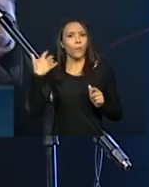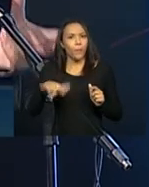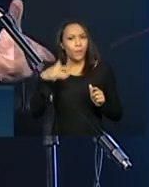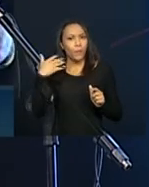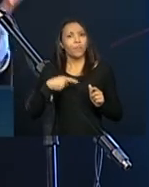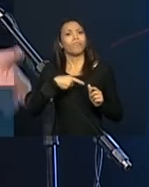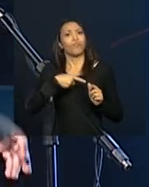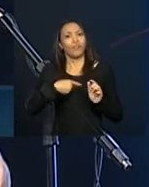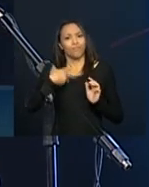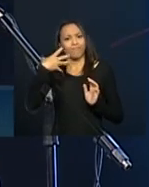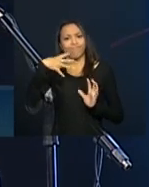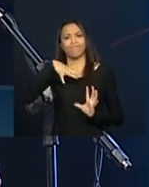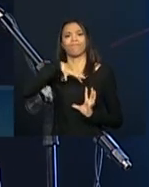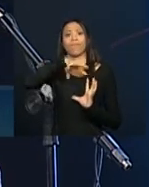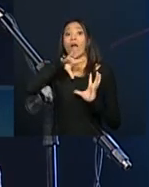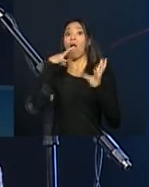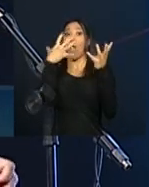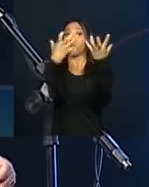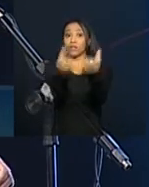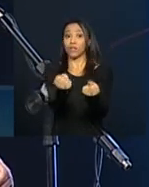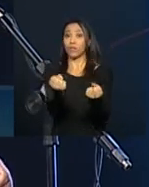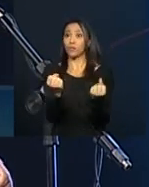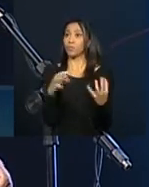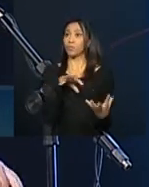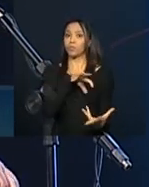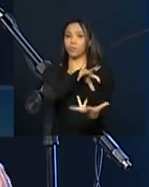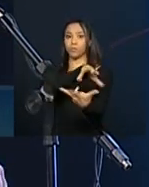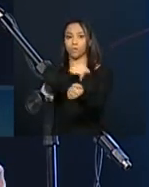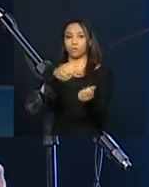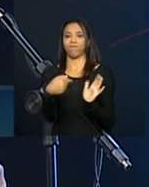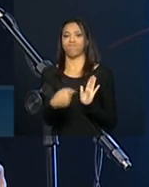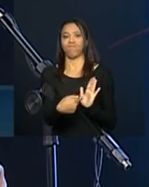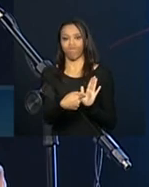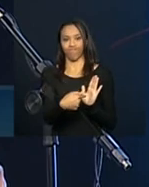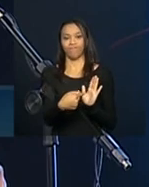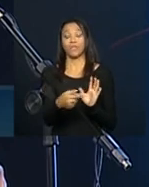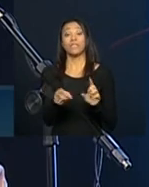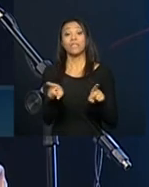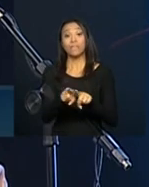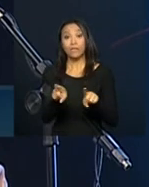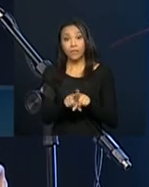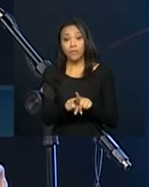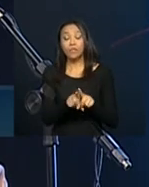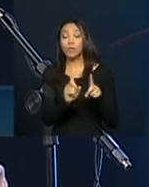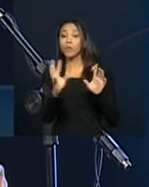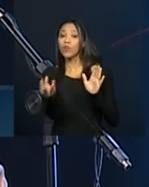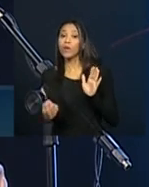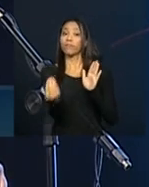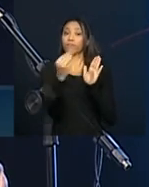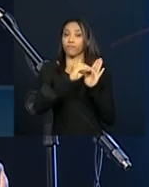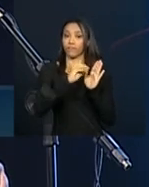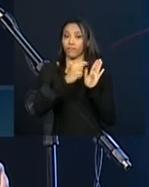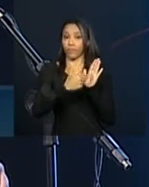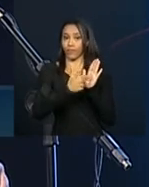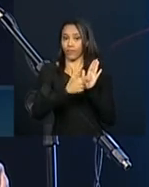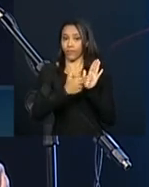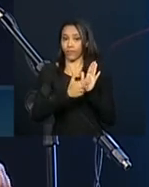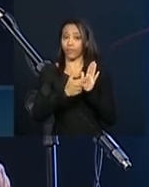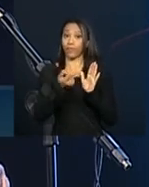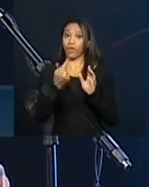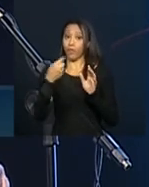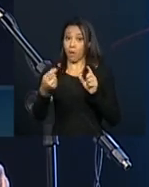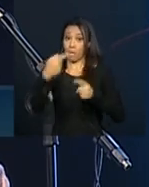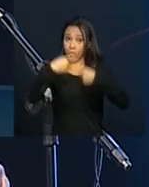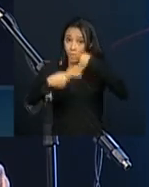agenda global gerar uma série de compromissos escritos, mas incorporou-se ao DNA político